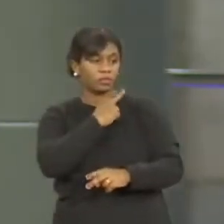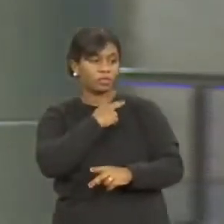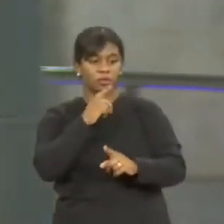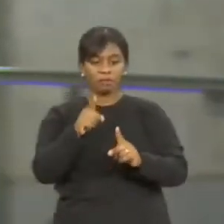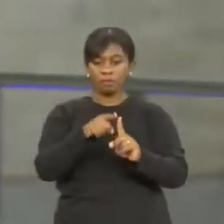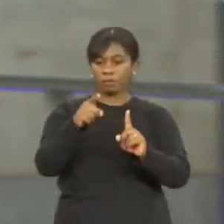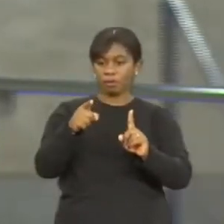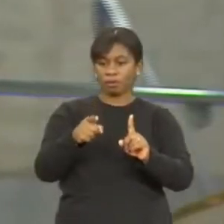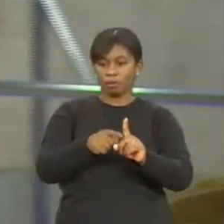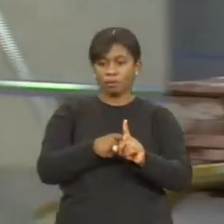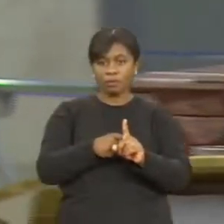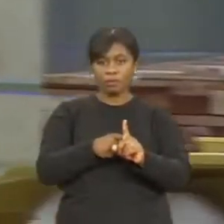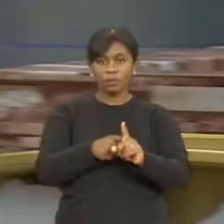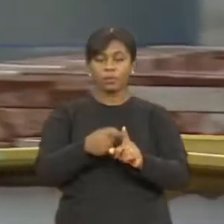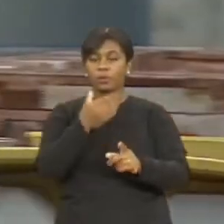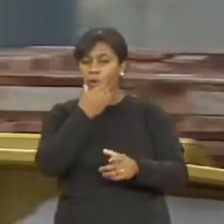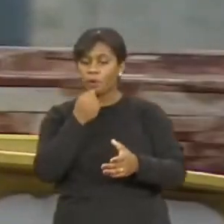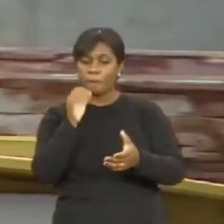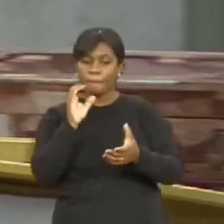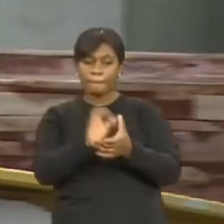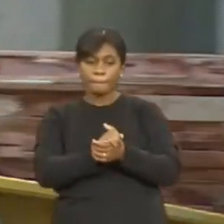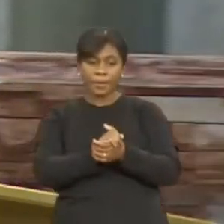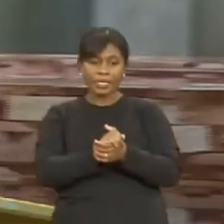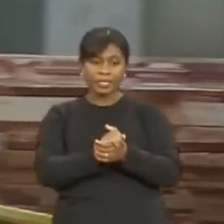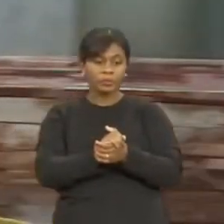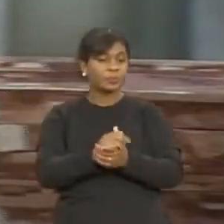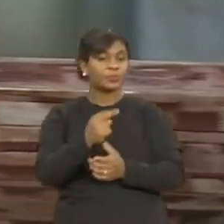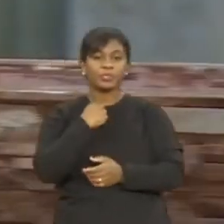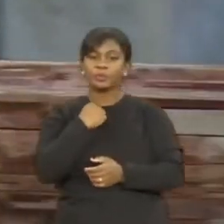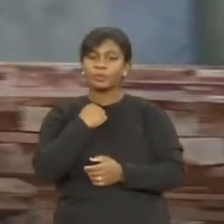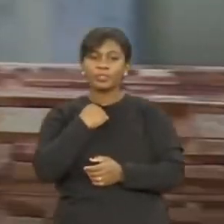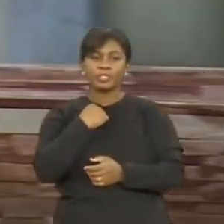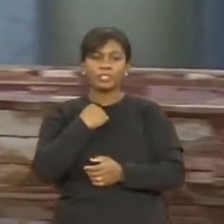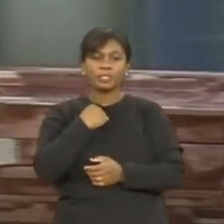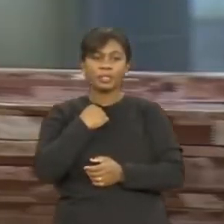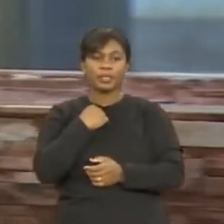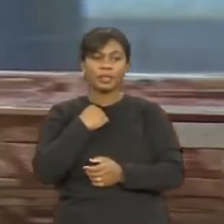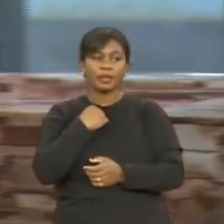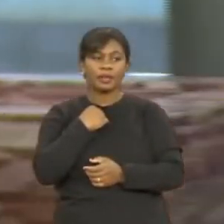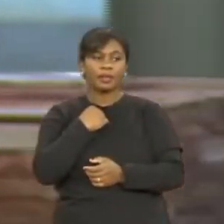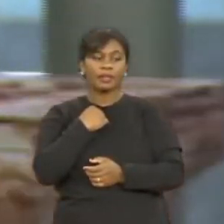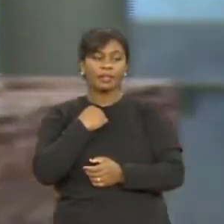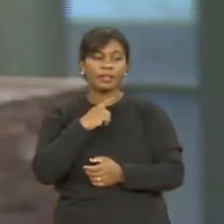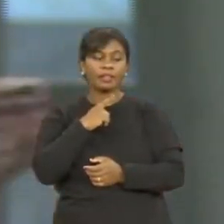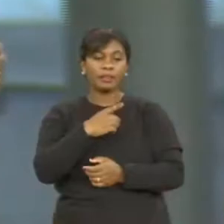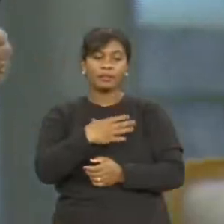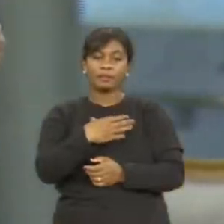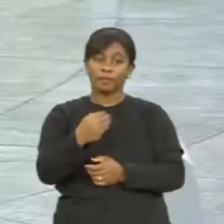engravidou, o marido dela era estéril, e ela queria saber o que fazer.